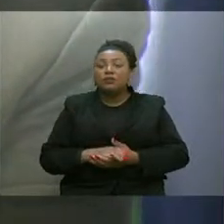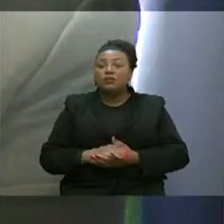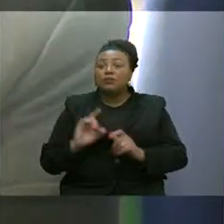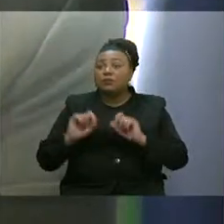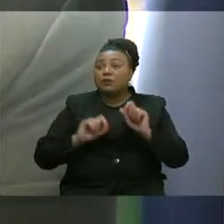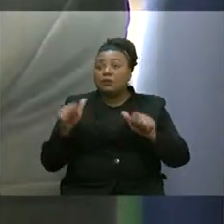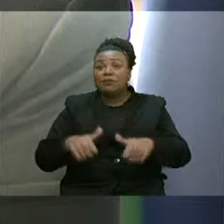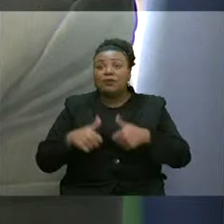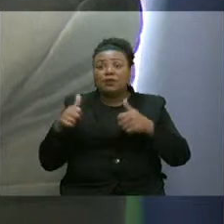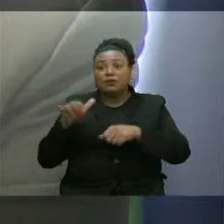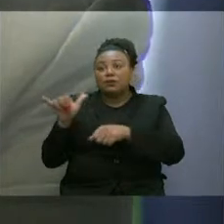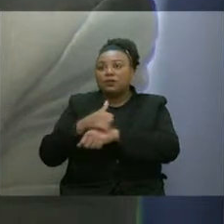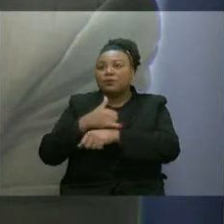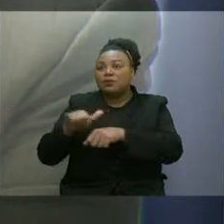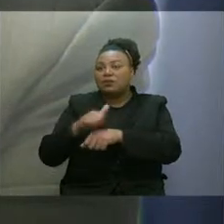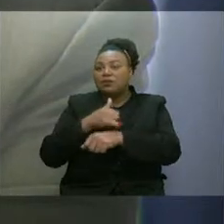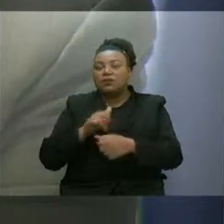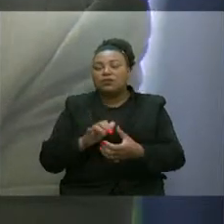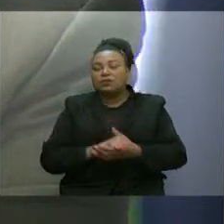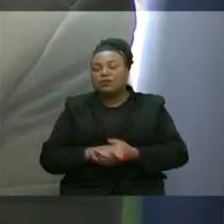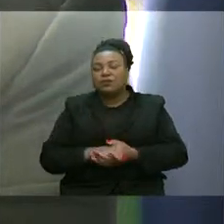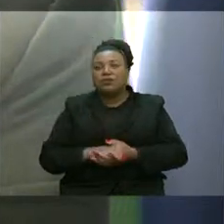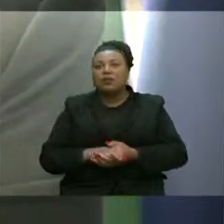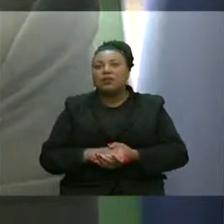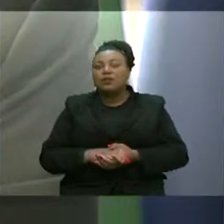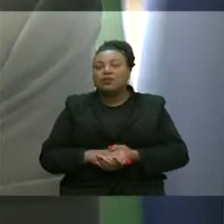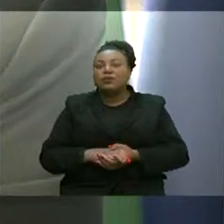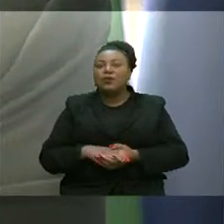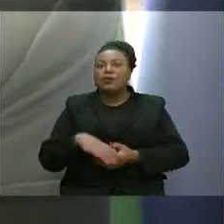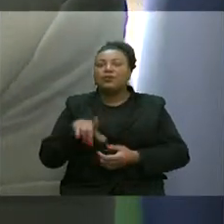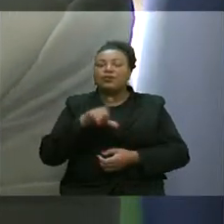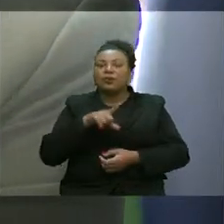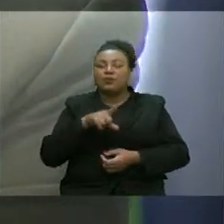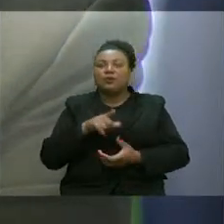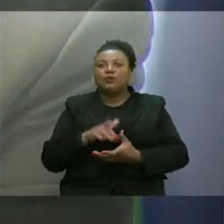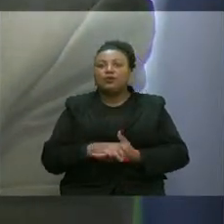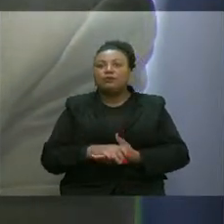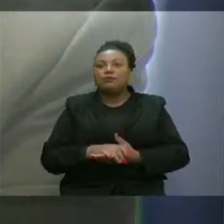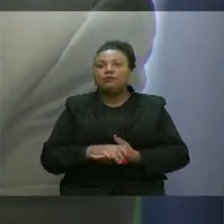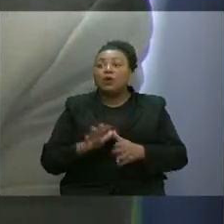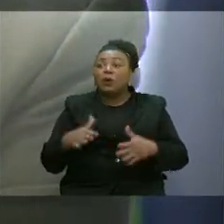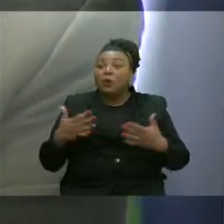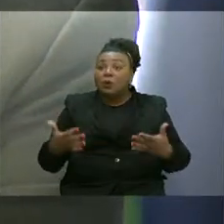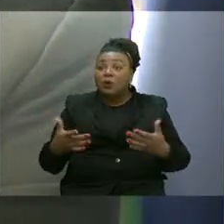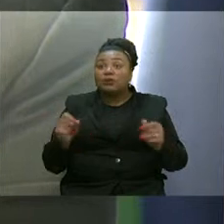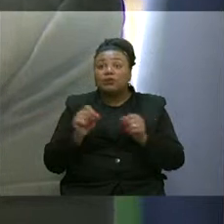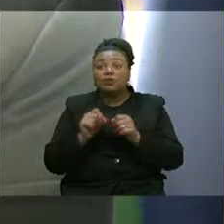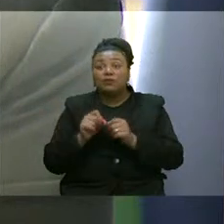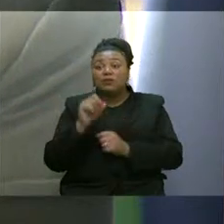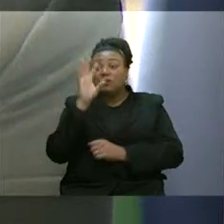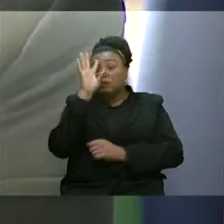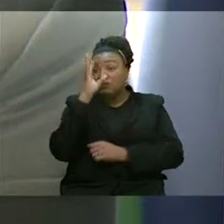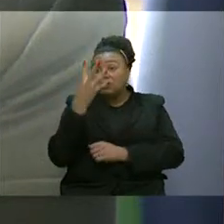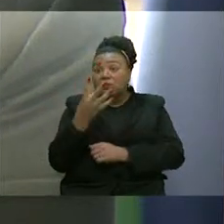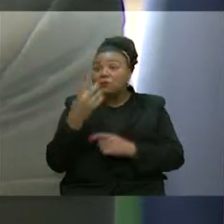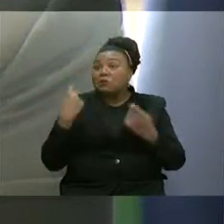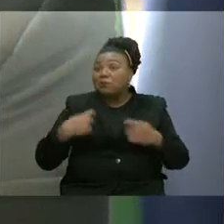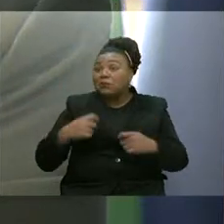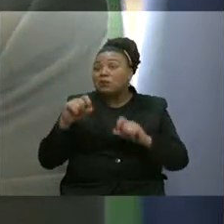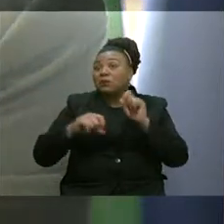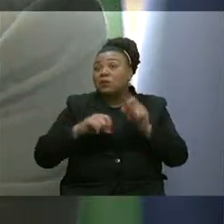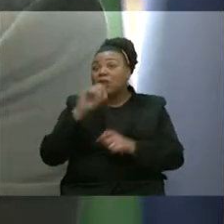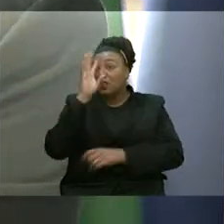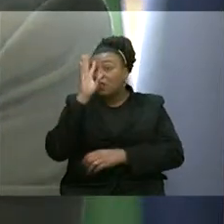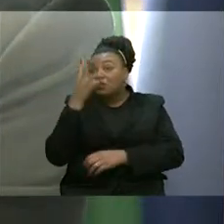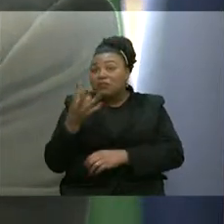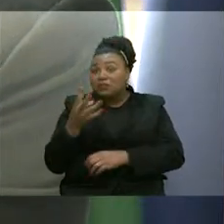baseada na melhor estratégia. Não quer dizer que há apenas uma estratégia correta. Não, mas quando nós fazermos uma decisão, nós temos que basear a